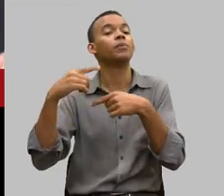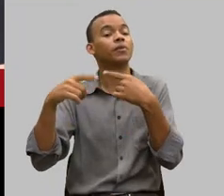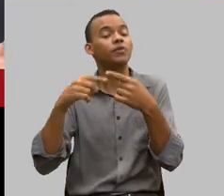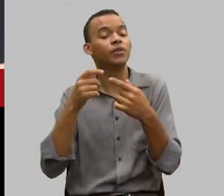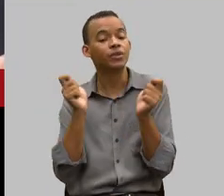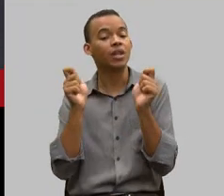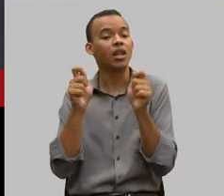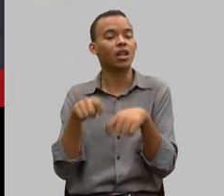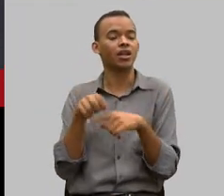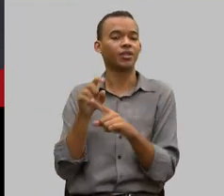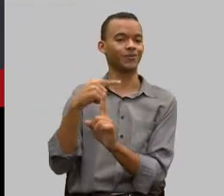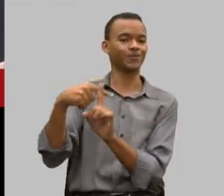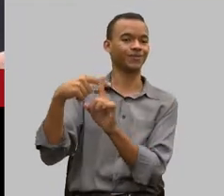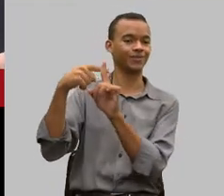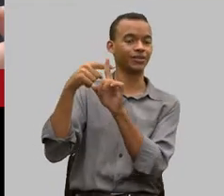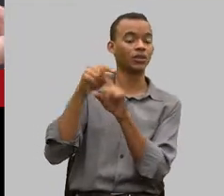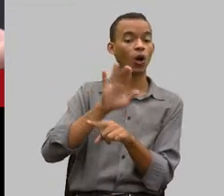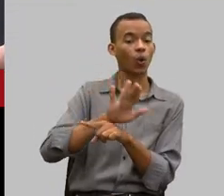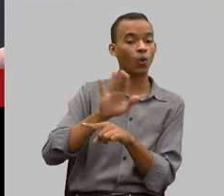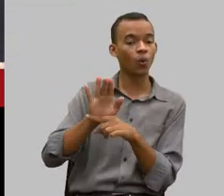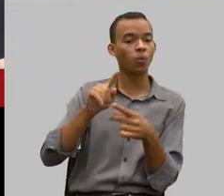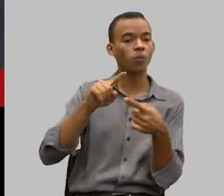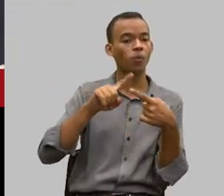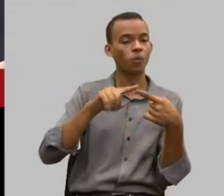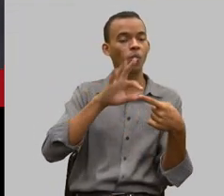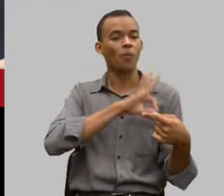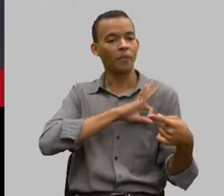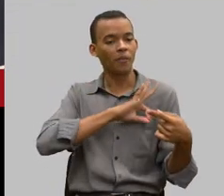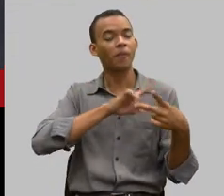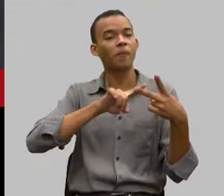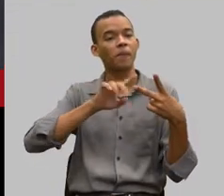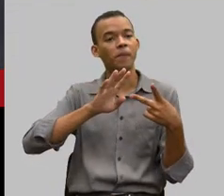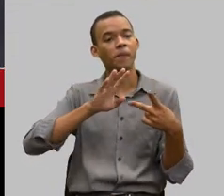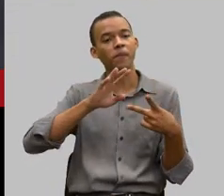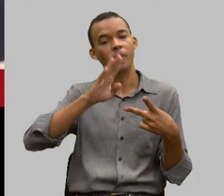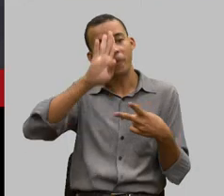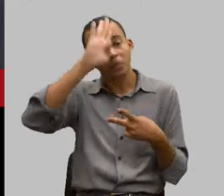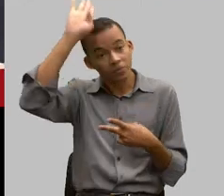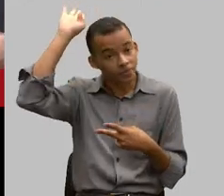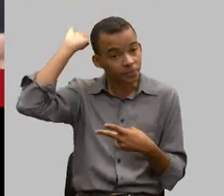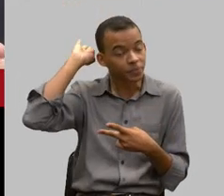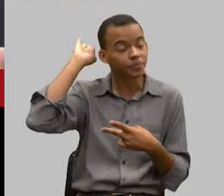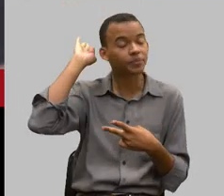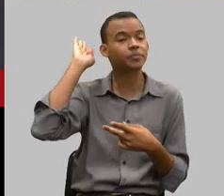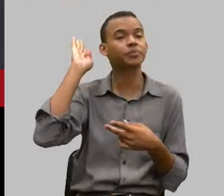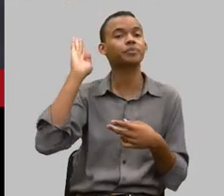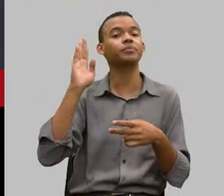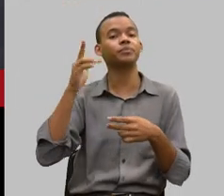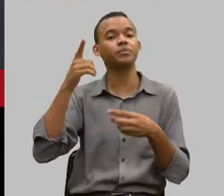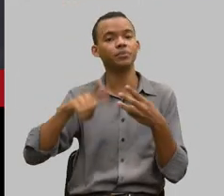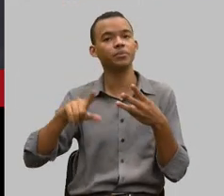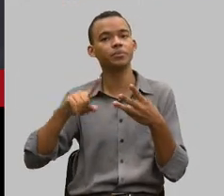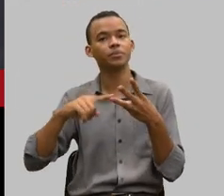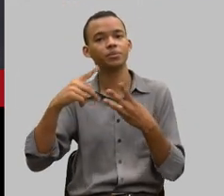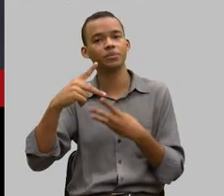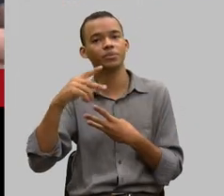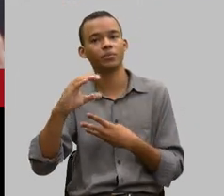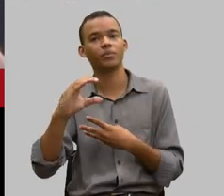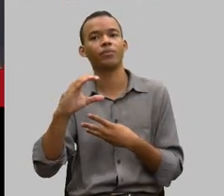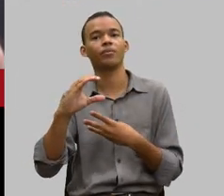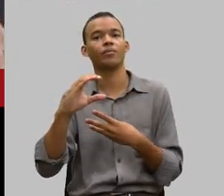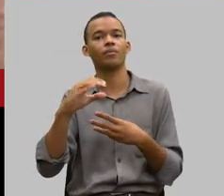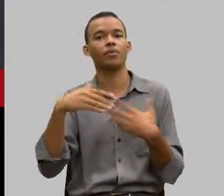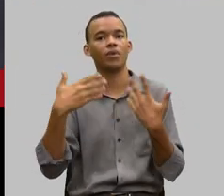policiais de Bombeiros Militares como é o caso desse substitutivo 65 da Polícia Civil e também a lei orgânica da polícia penal